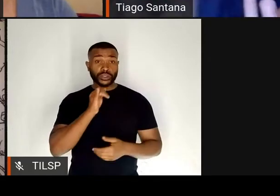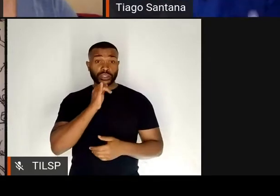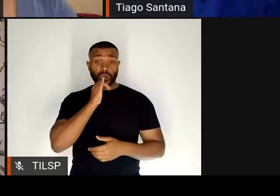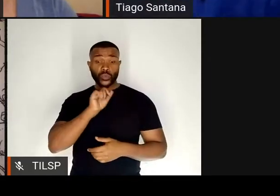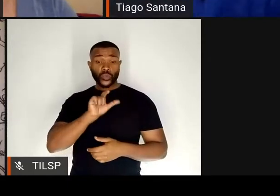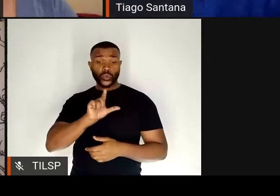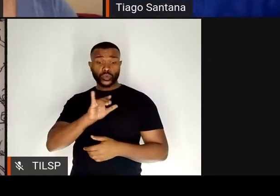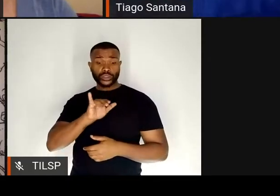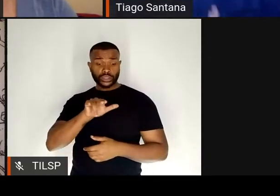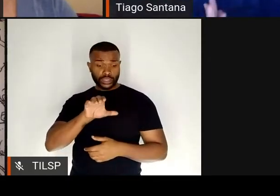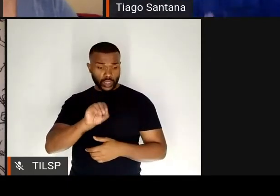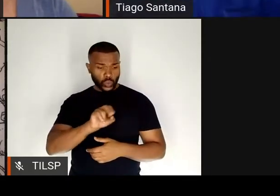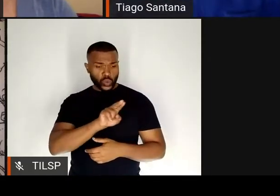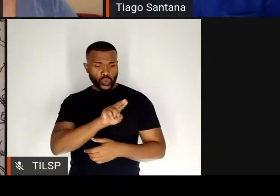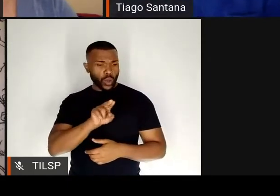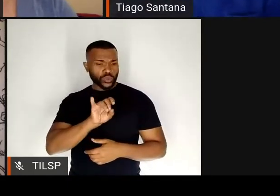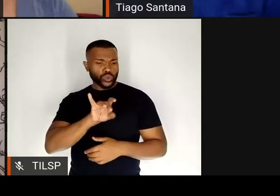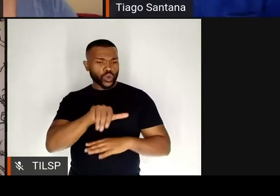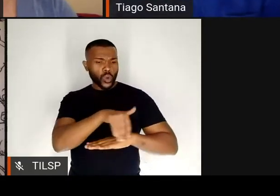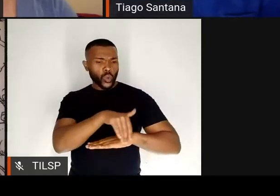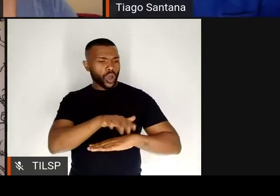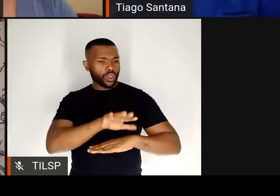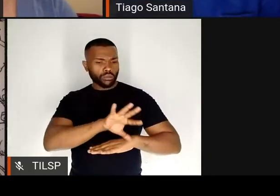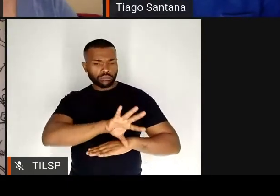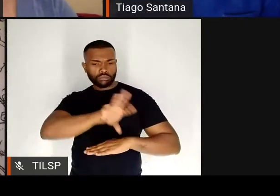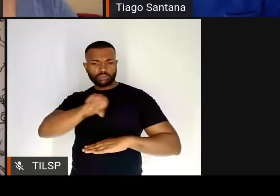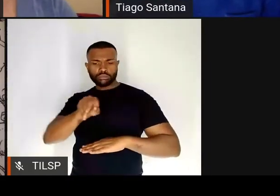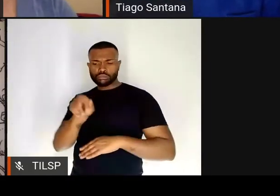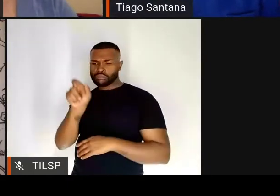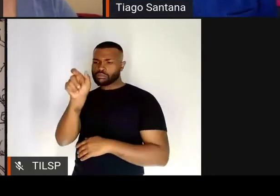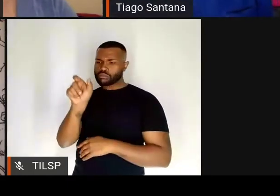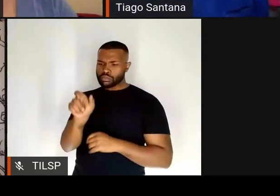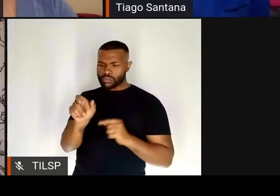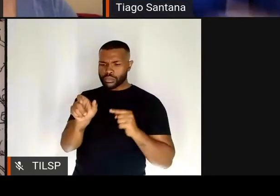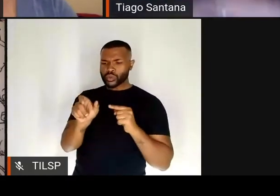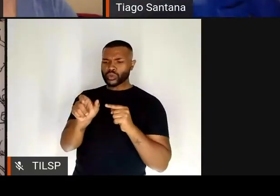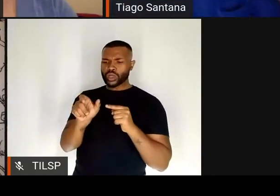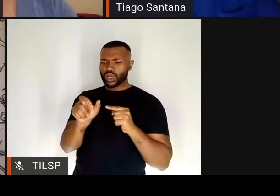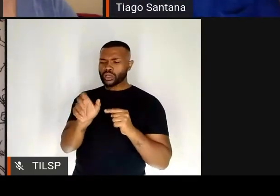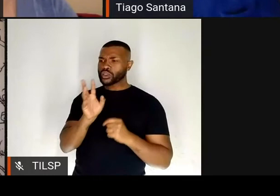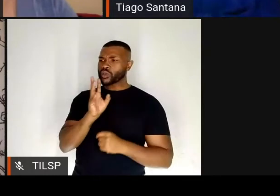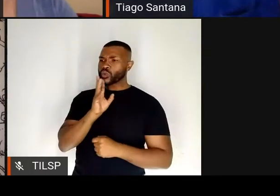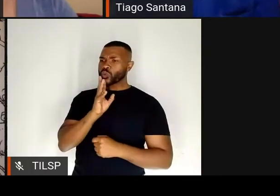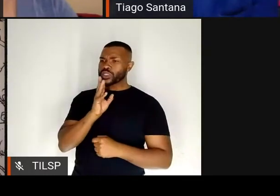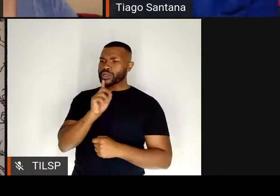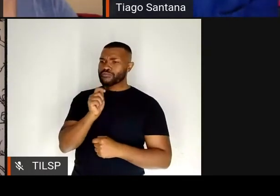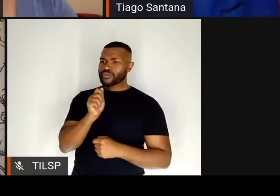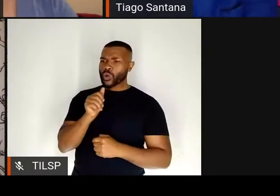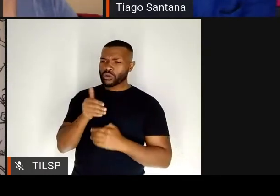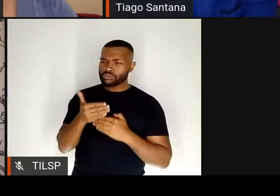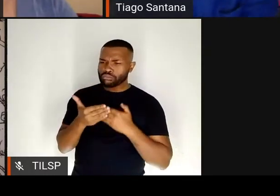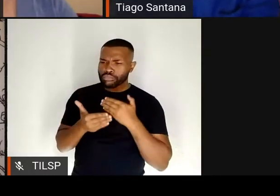se tornou um personagem que a gente pouco conhecia, né? E aí a minha identificação com a obra dele, obviamente,